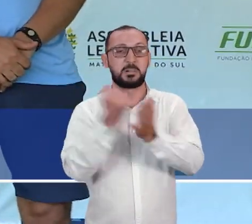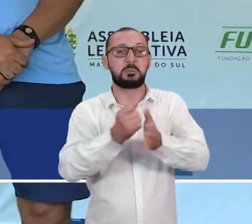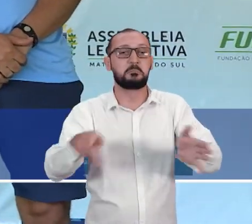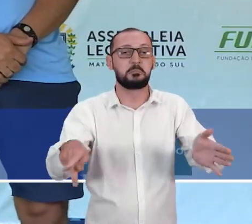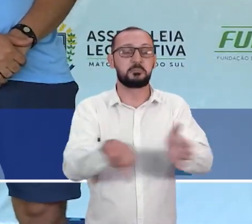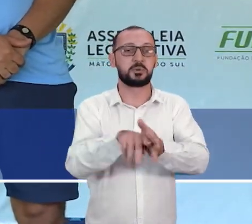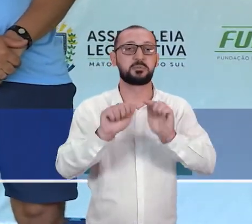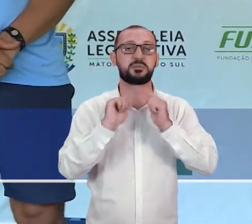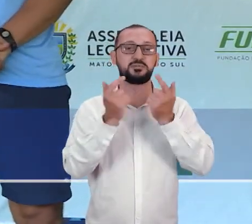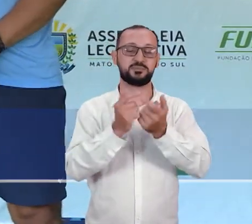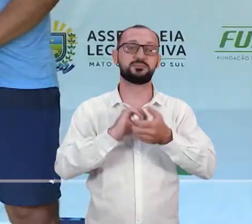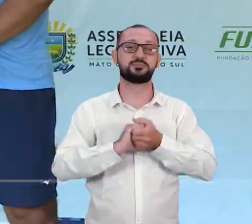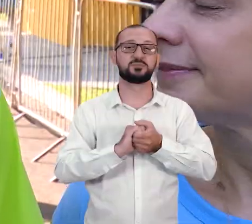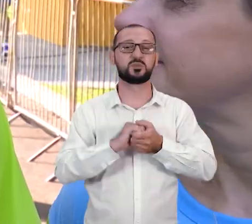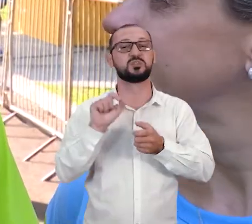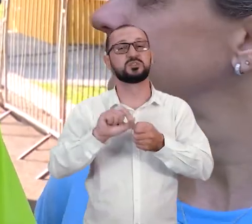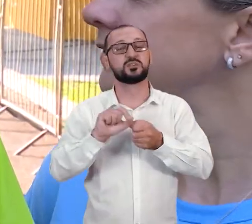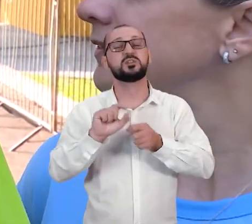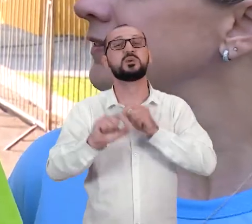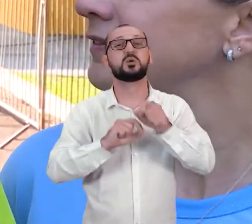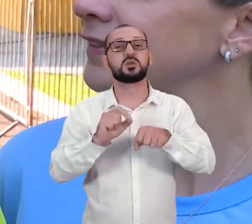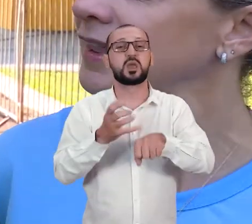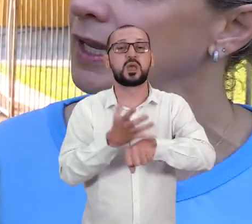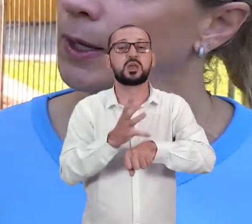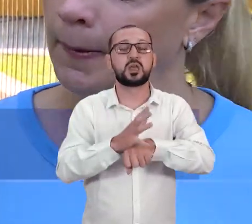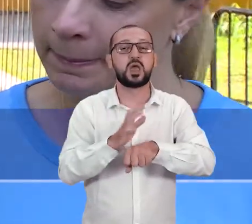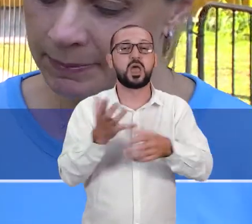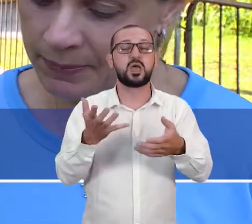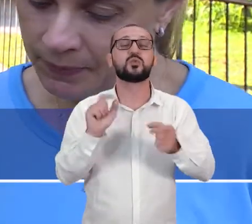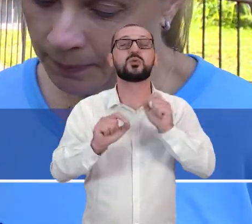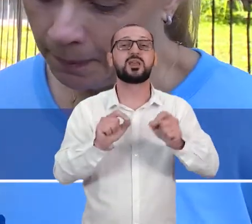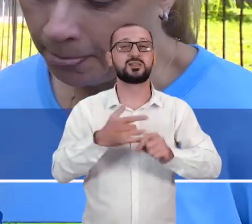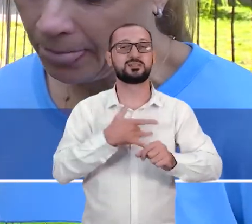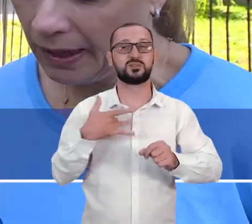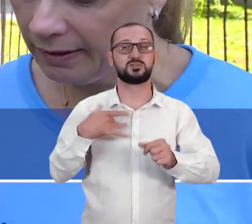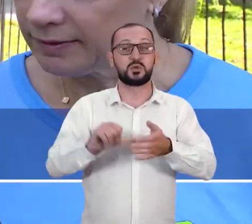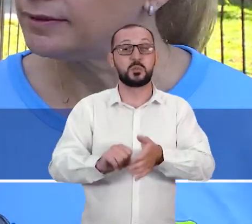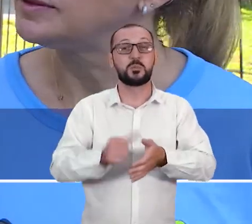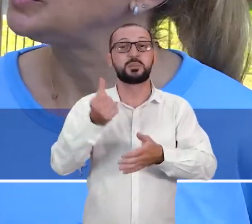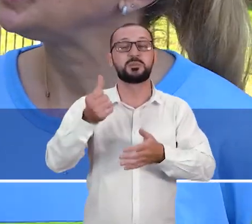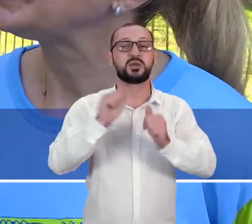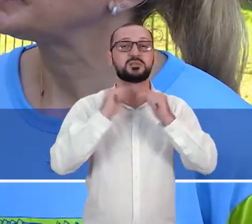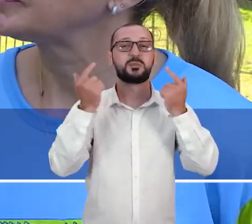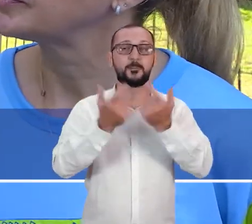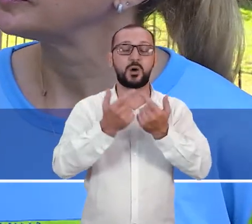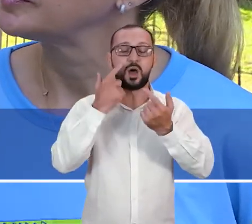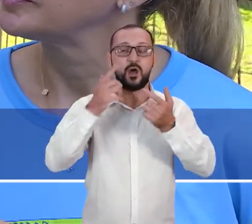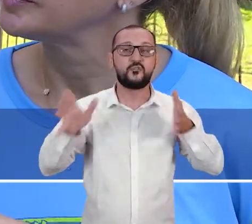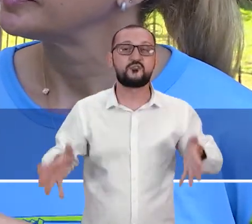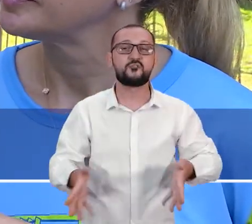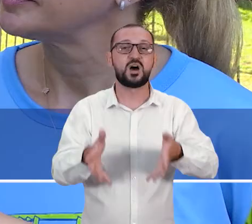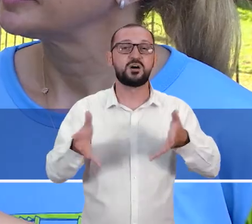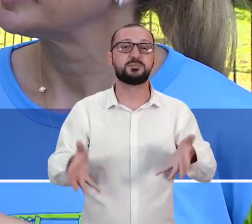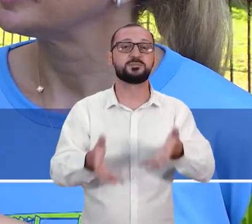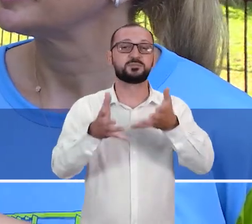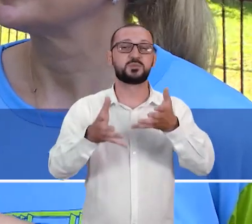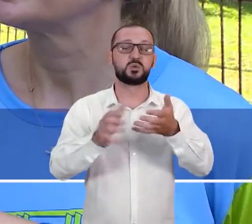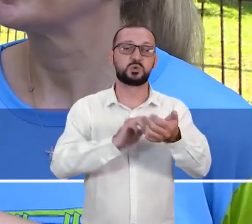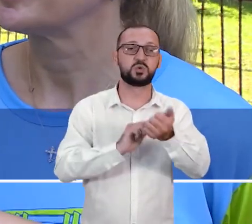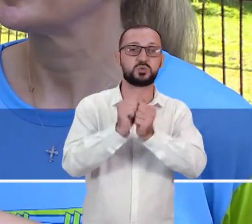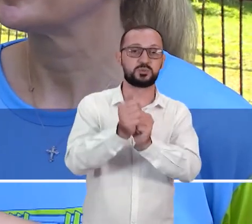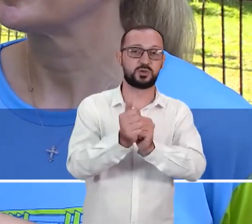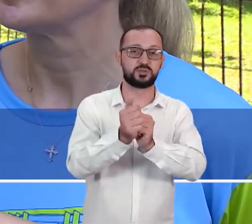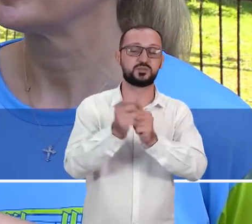para a história da Casa de Leis. Nós estamos fazendo aqui o exercício da saúde. Pela primeira vez, a Assembleia Legislativa